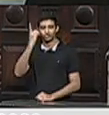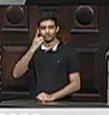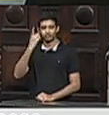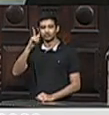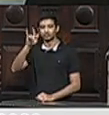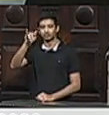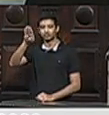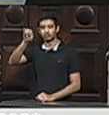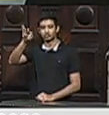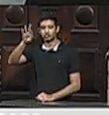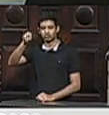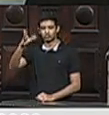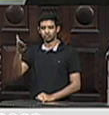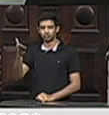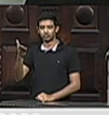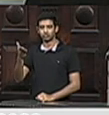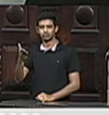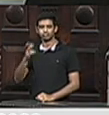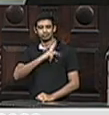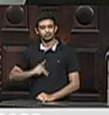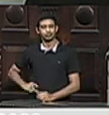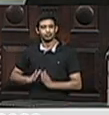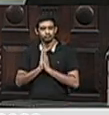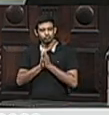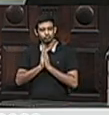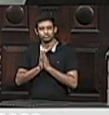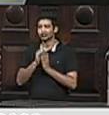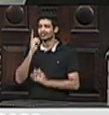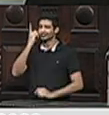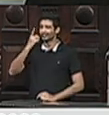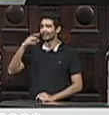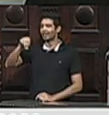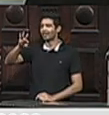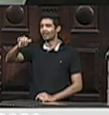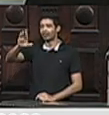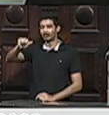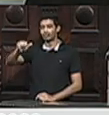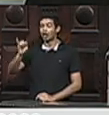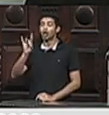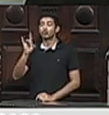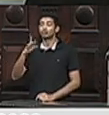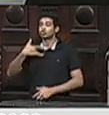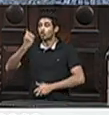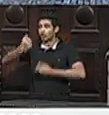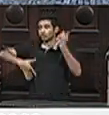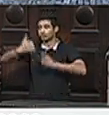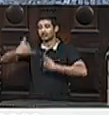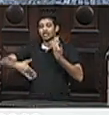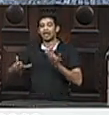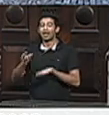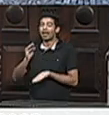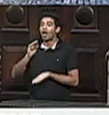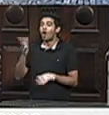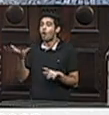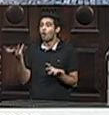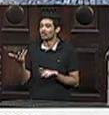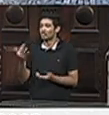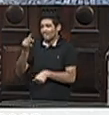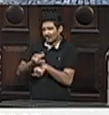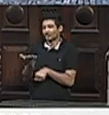primeiro. Senhor presidente, eu já discuti no voto, eu delego ao deputado Gilberto Palmares Bancada está a